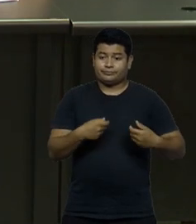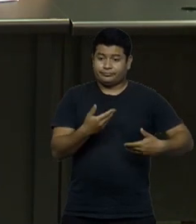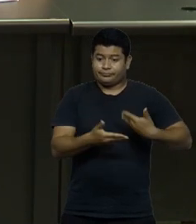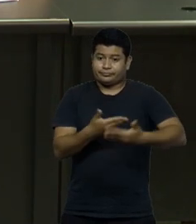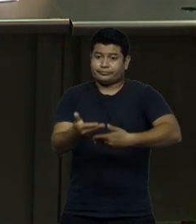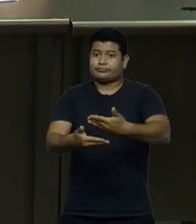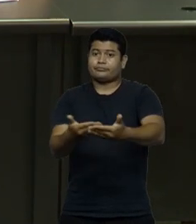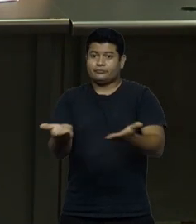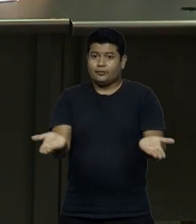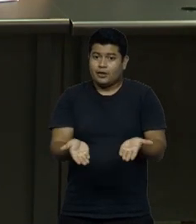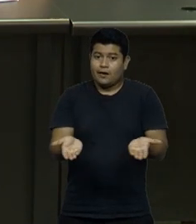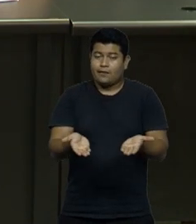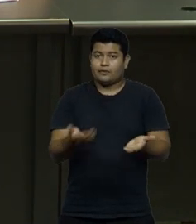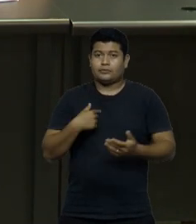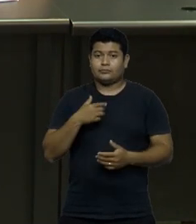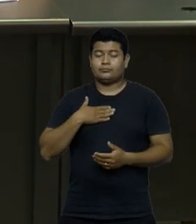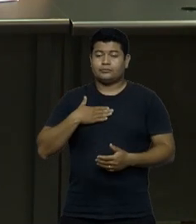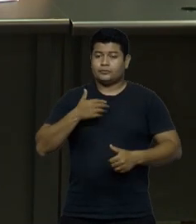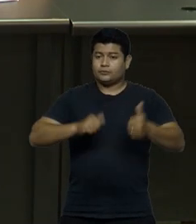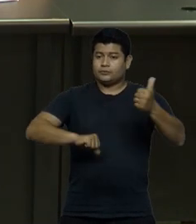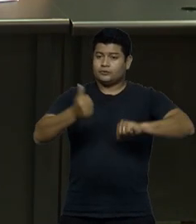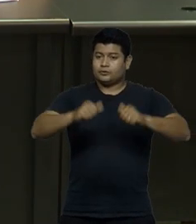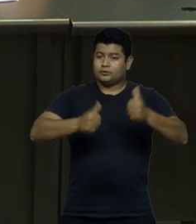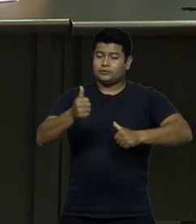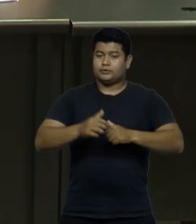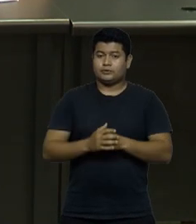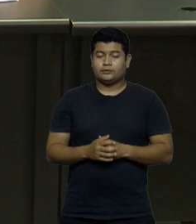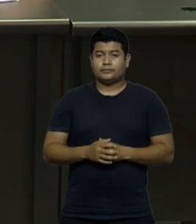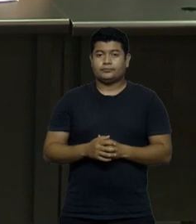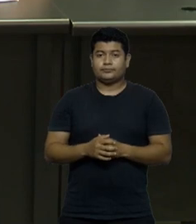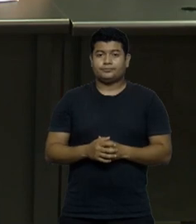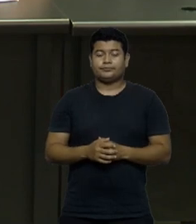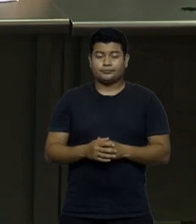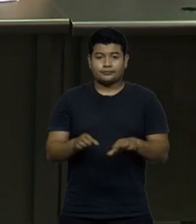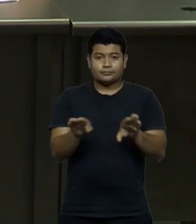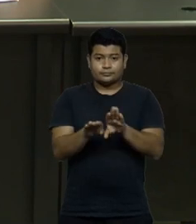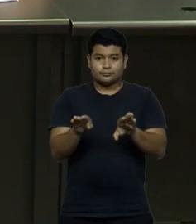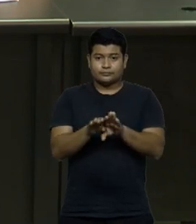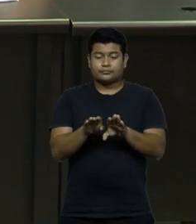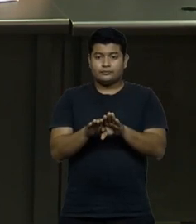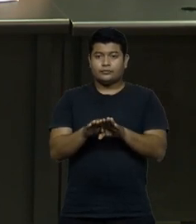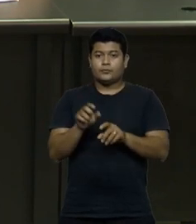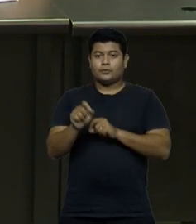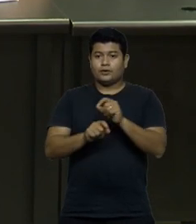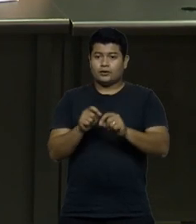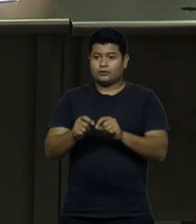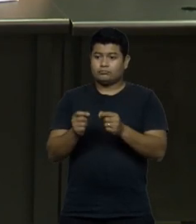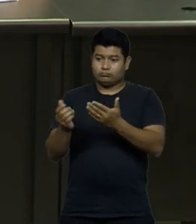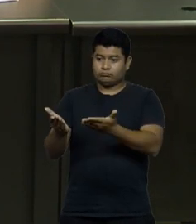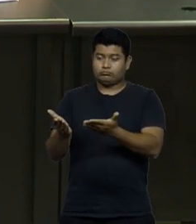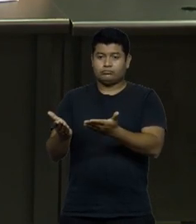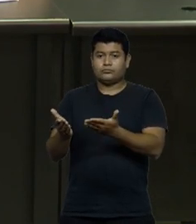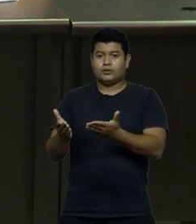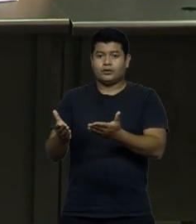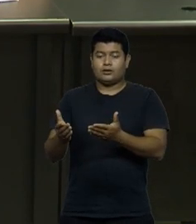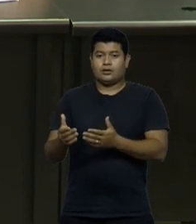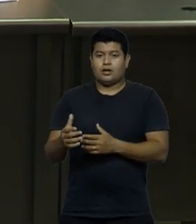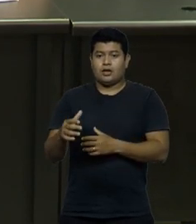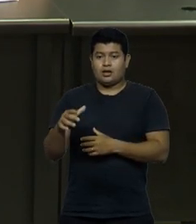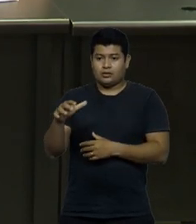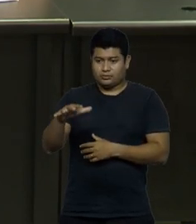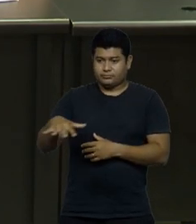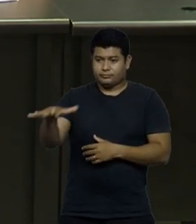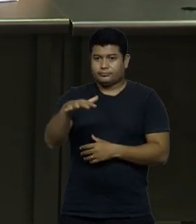partir de agora na minha avaliação né ou seja também do posicionamento da Vara da moralidade em relação